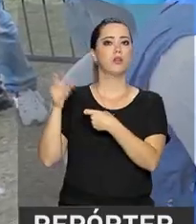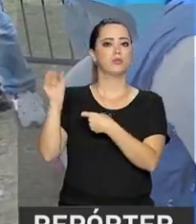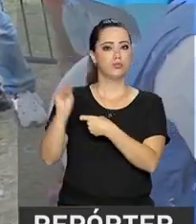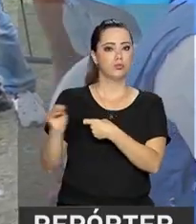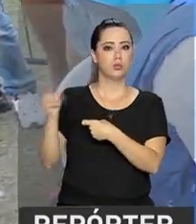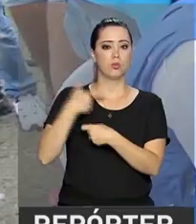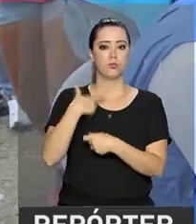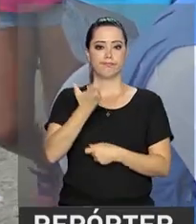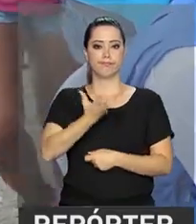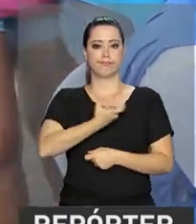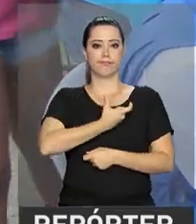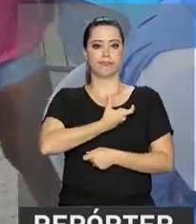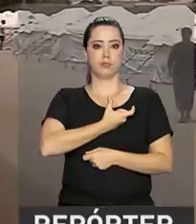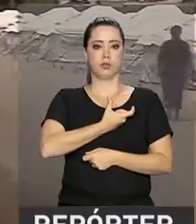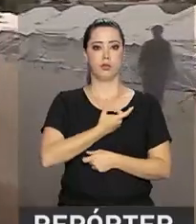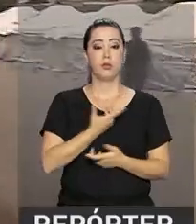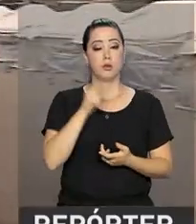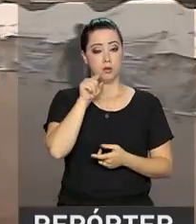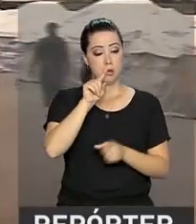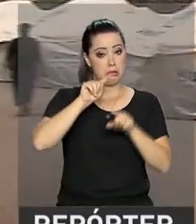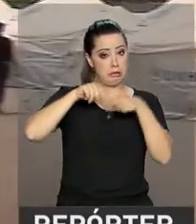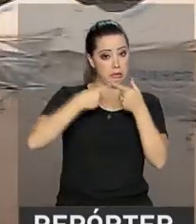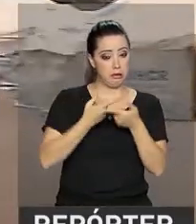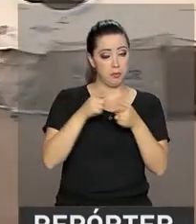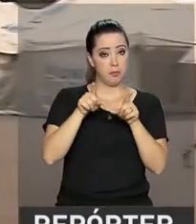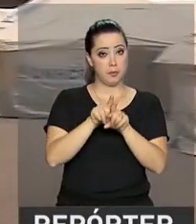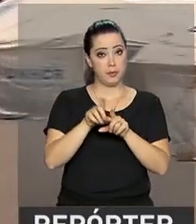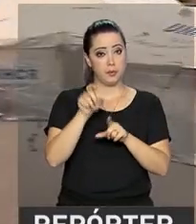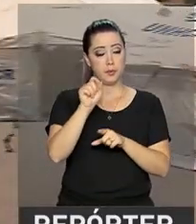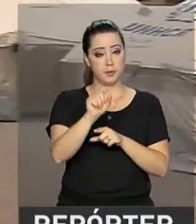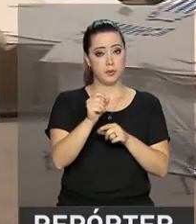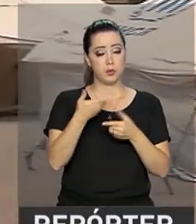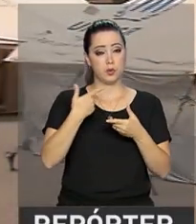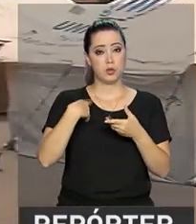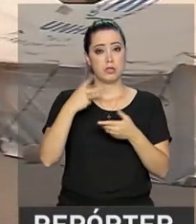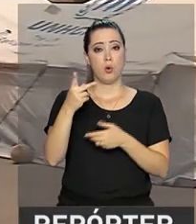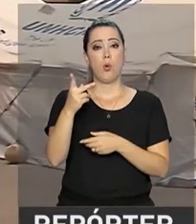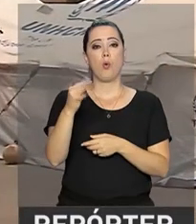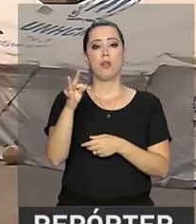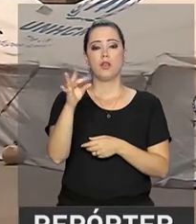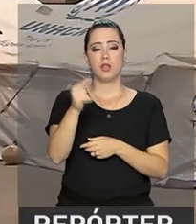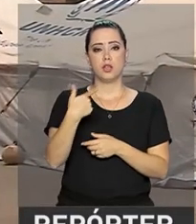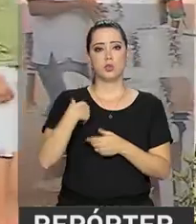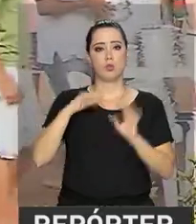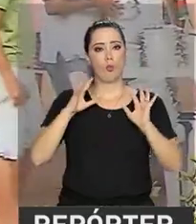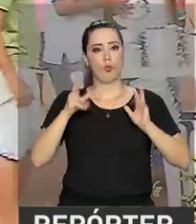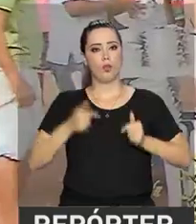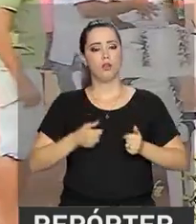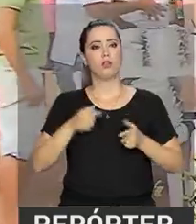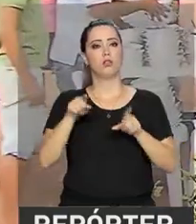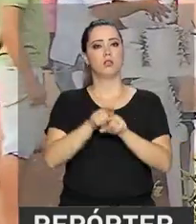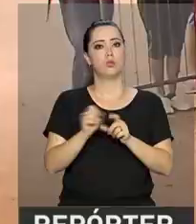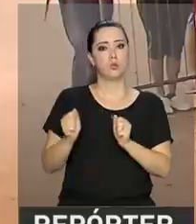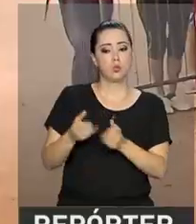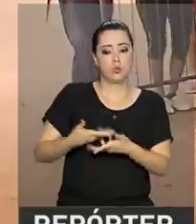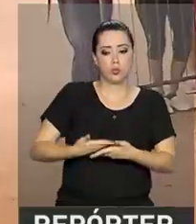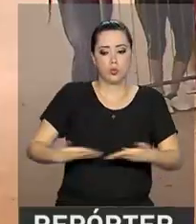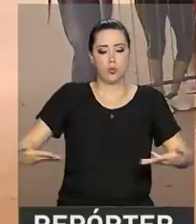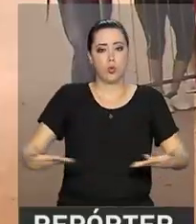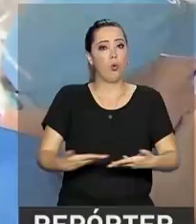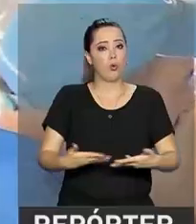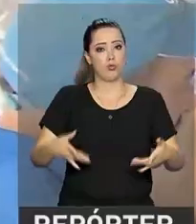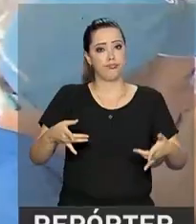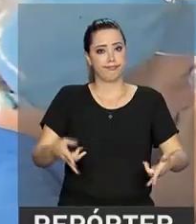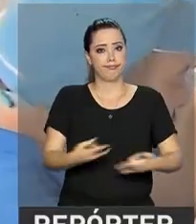receberam um crachá de identificação. Em seguida, receberam um kit de higiene pessoal e colchonetes. No abrigo, os